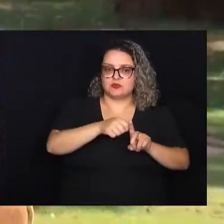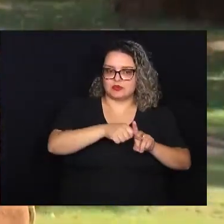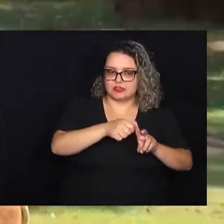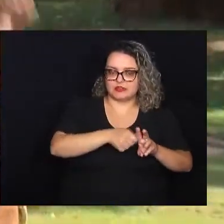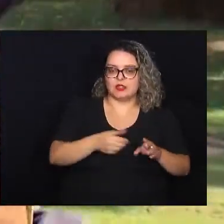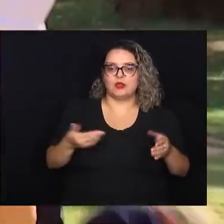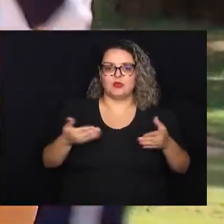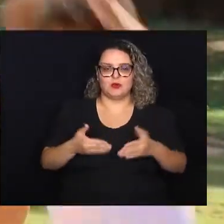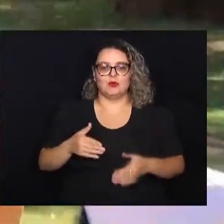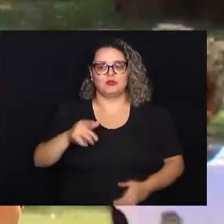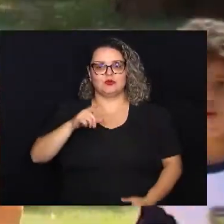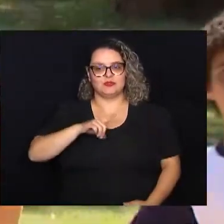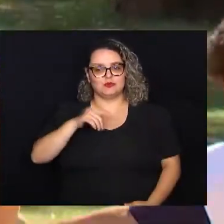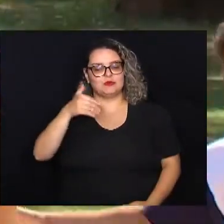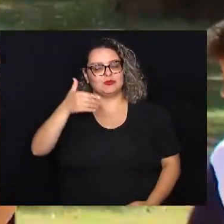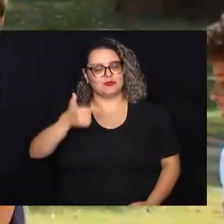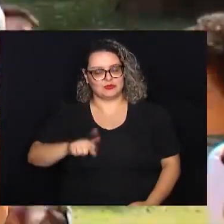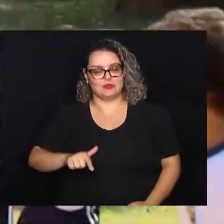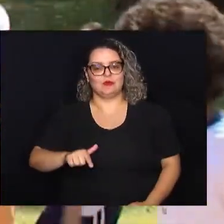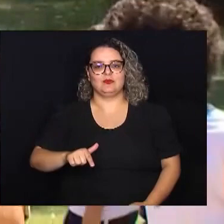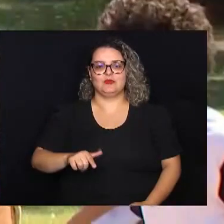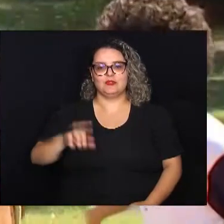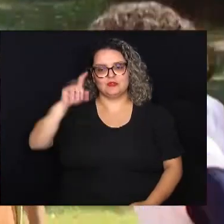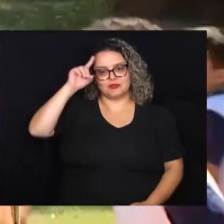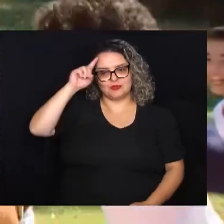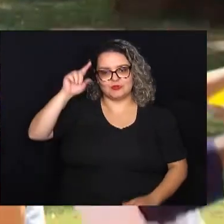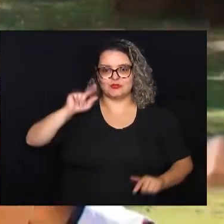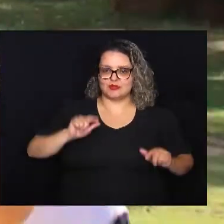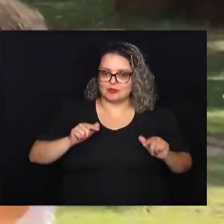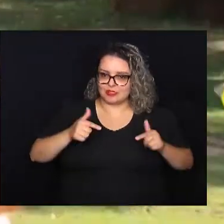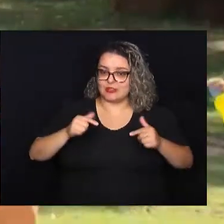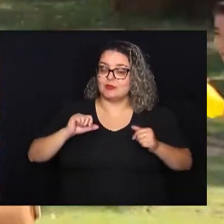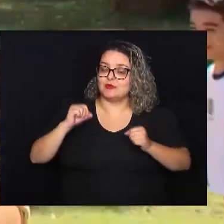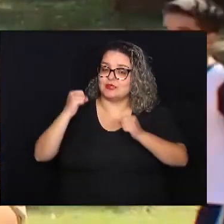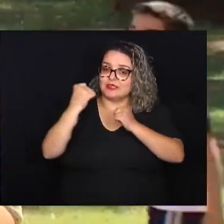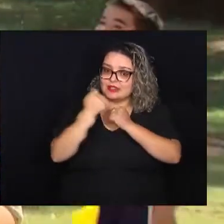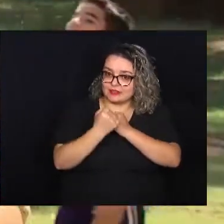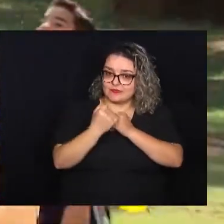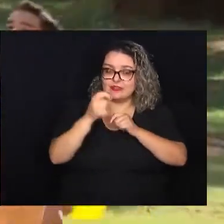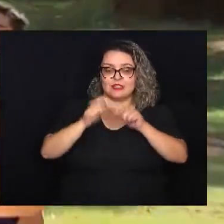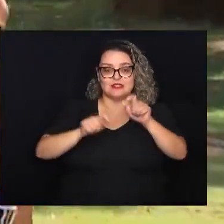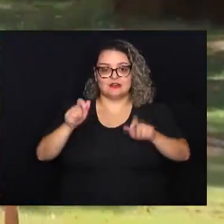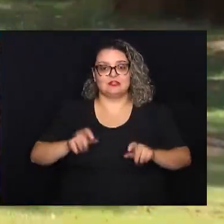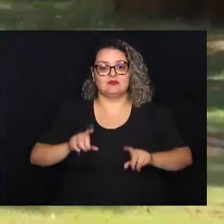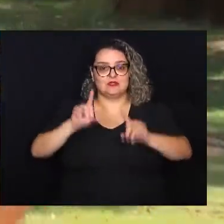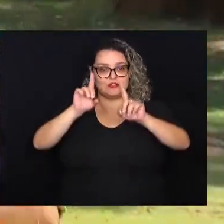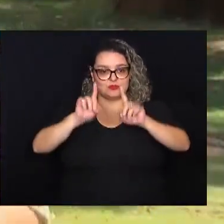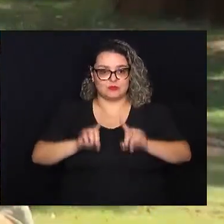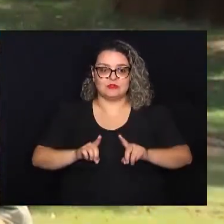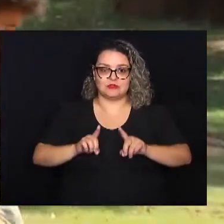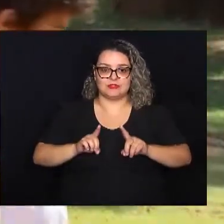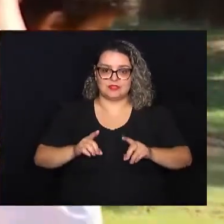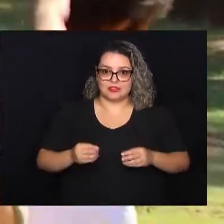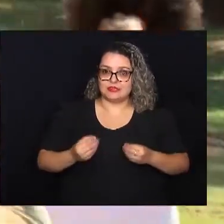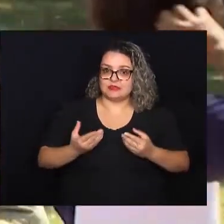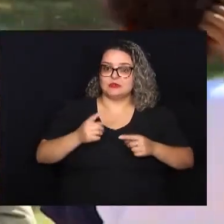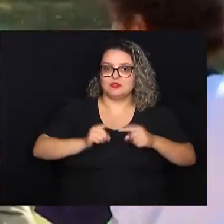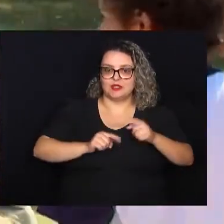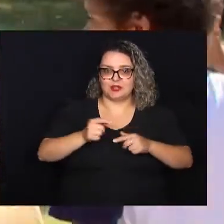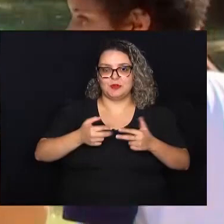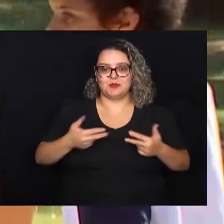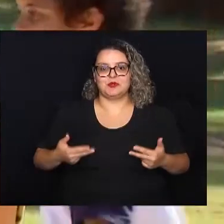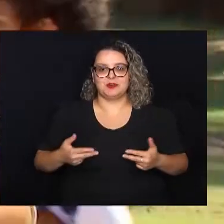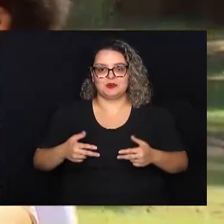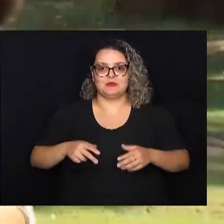hoje estamos mais uma vez no dia da luta pela defesa das pessoas com deficiência trazendo equipamentos para